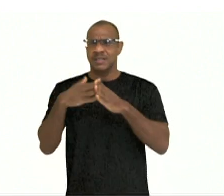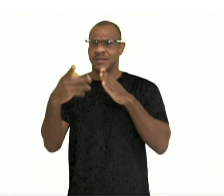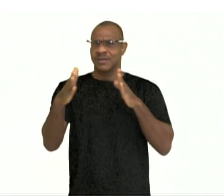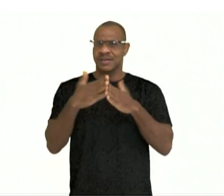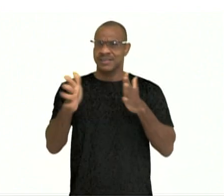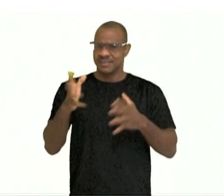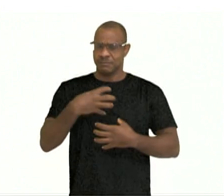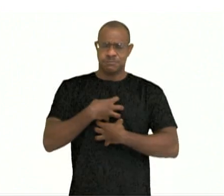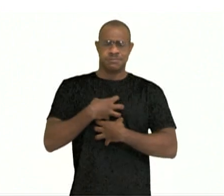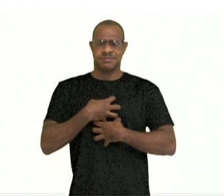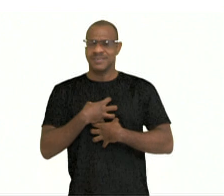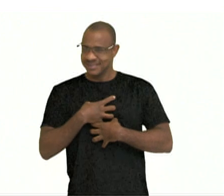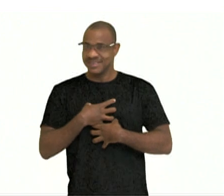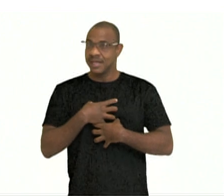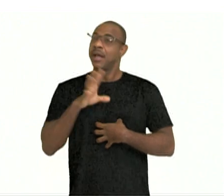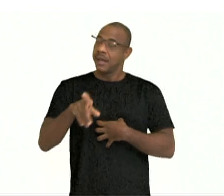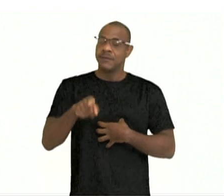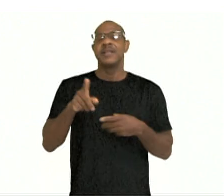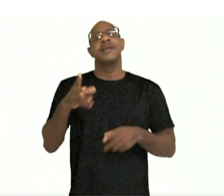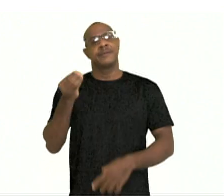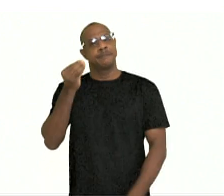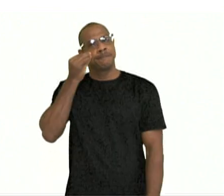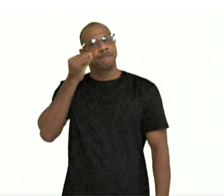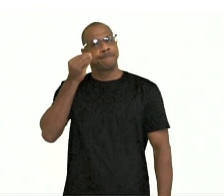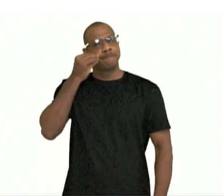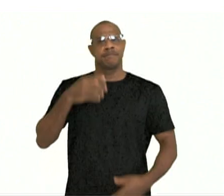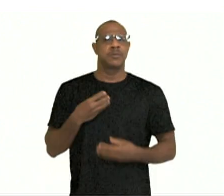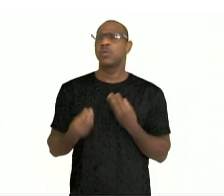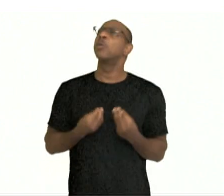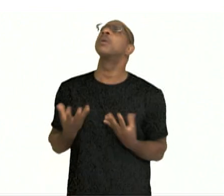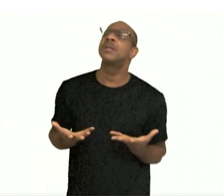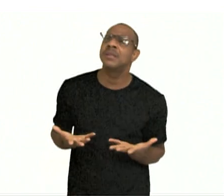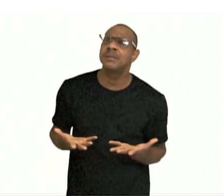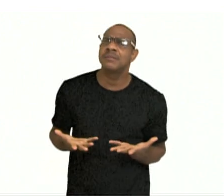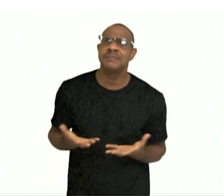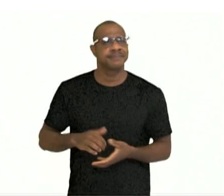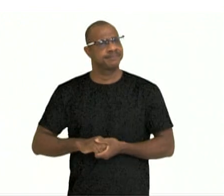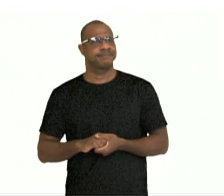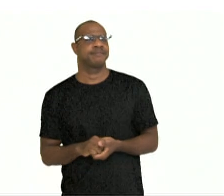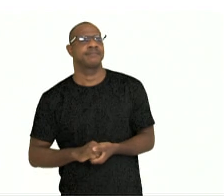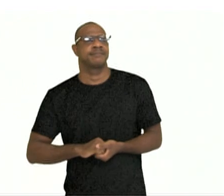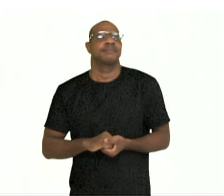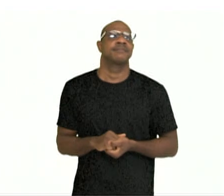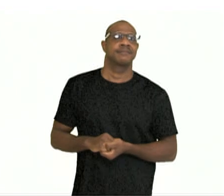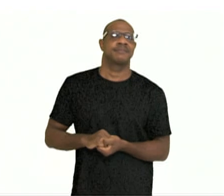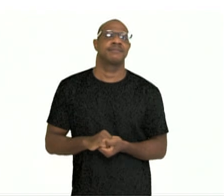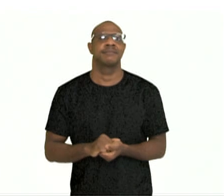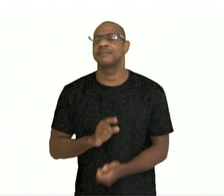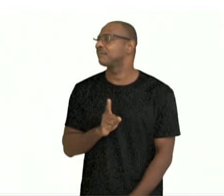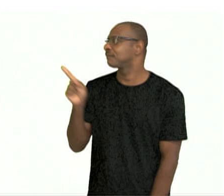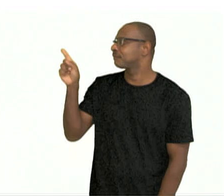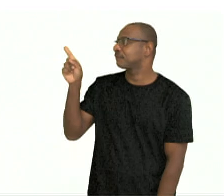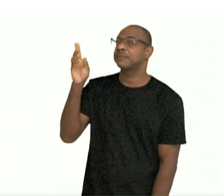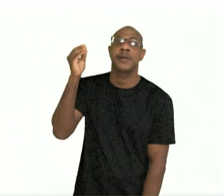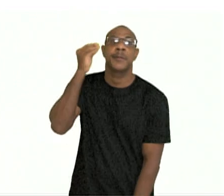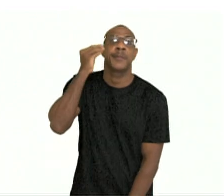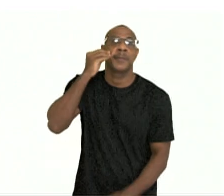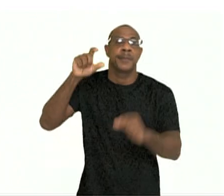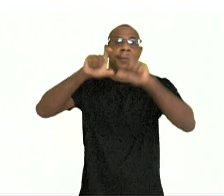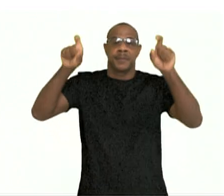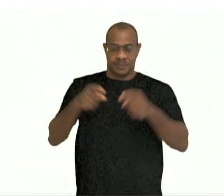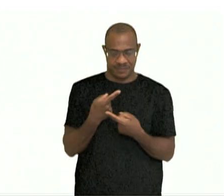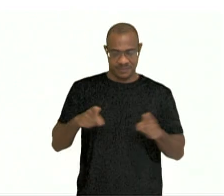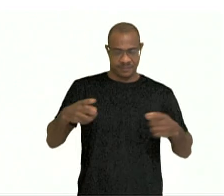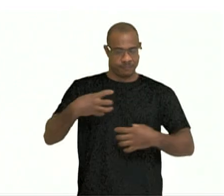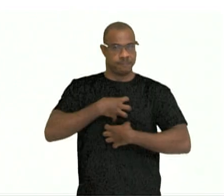foi uma música experimental. Como assim? Vamos seguir adiante. A experimentação musical